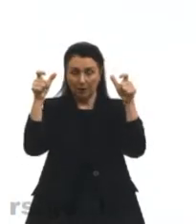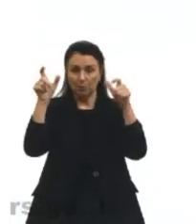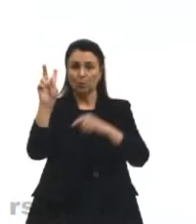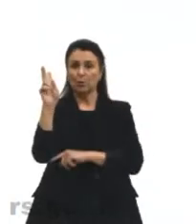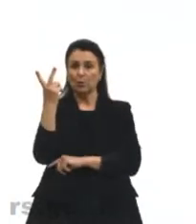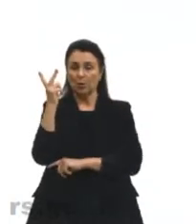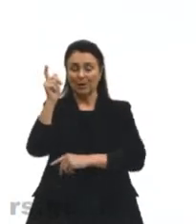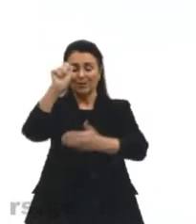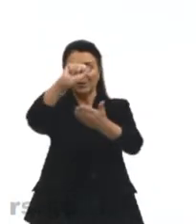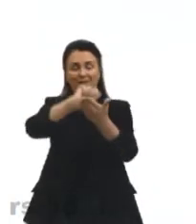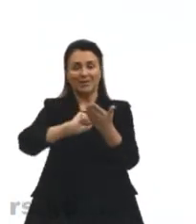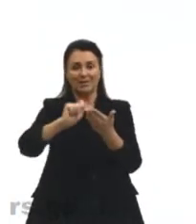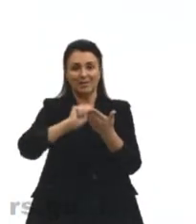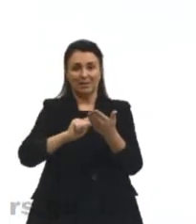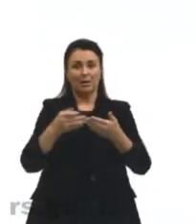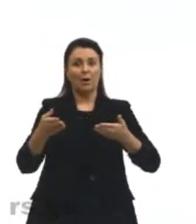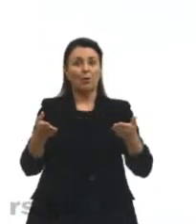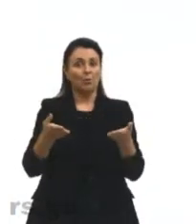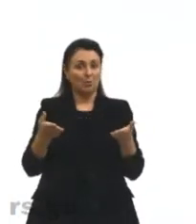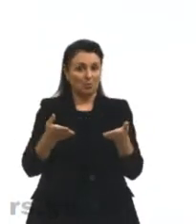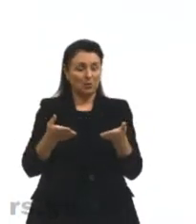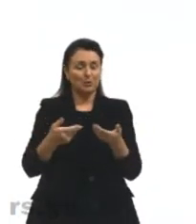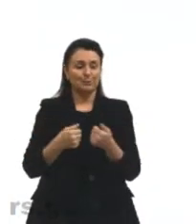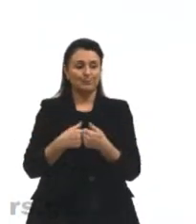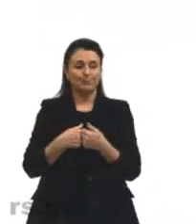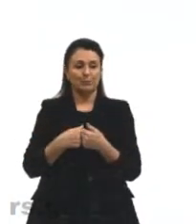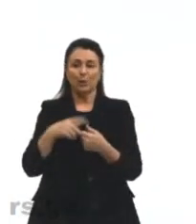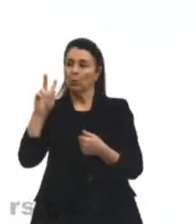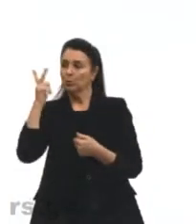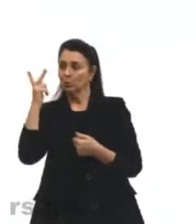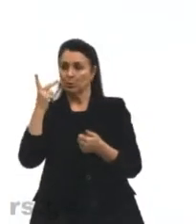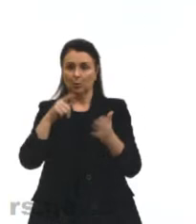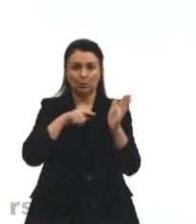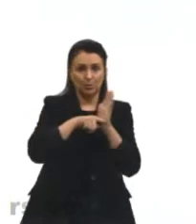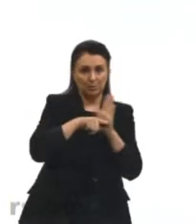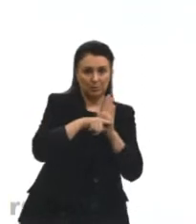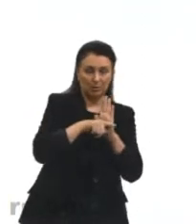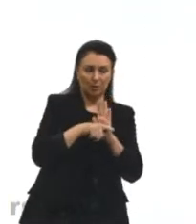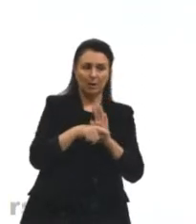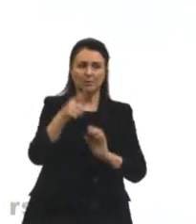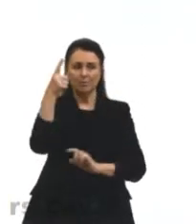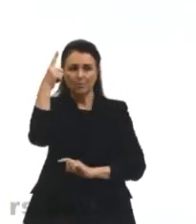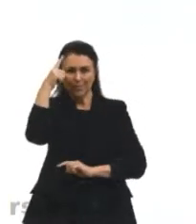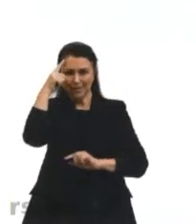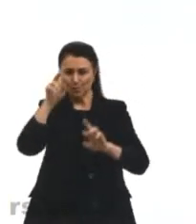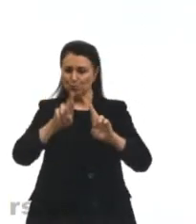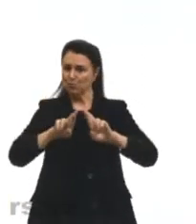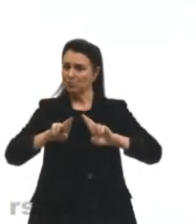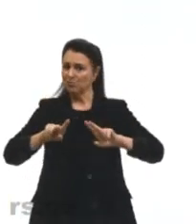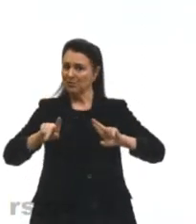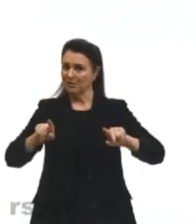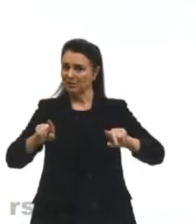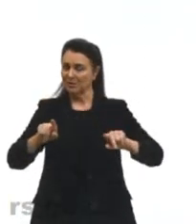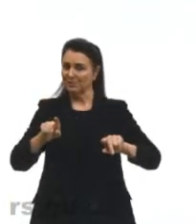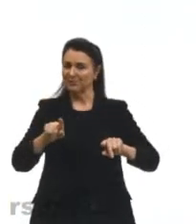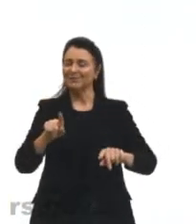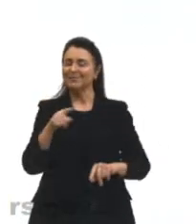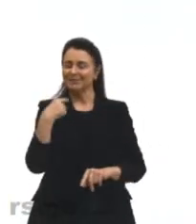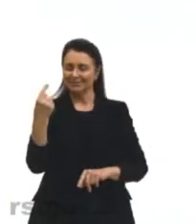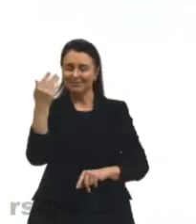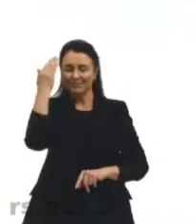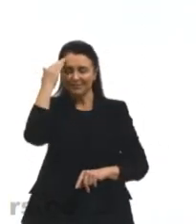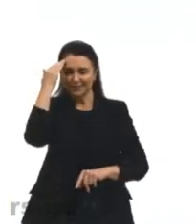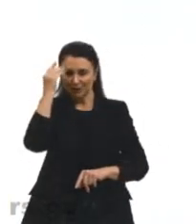EA escrita hoje em dia os historiadores já pensam de uma forma diferente né e a gente sabe tem que pode produzir